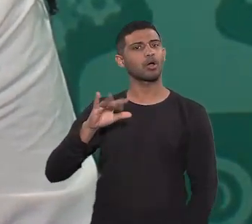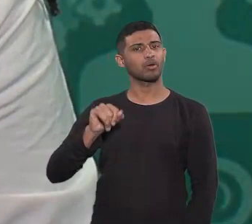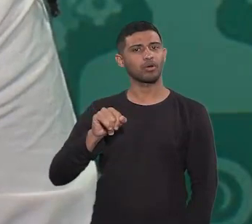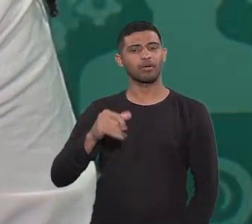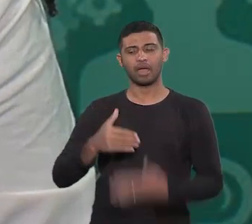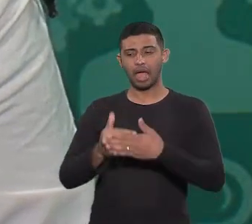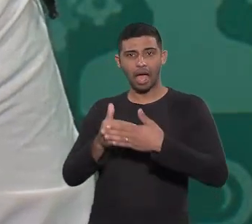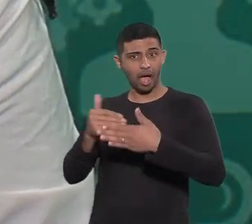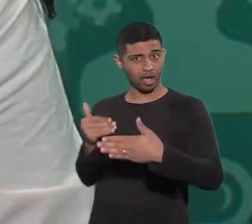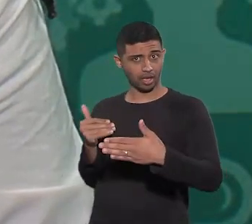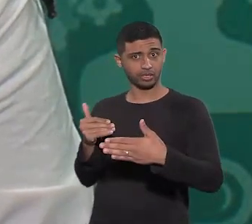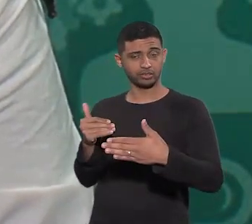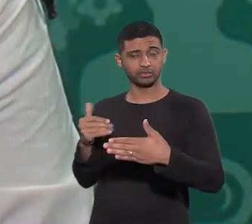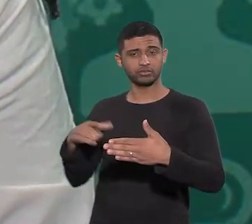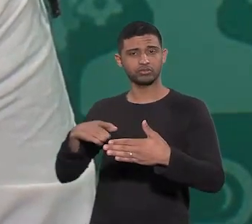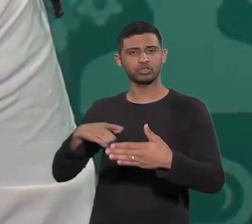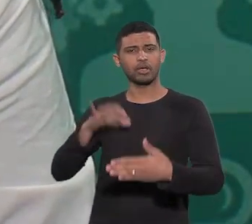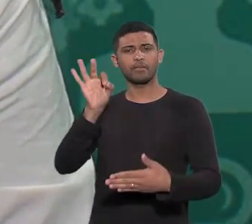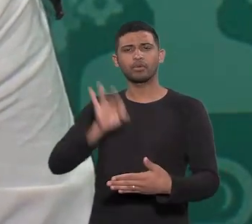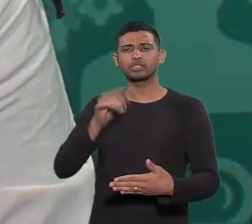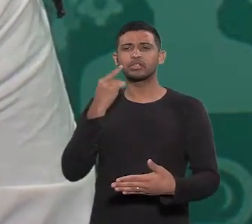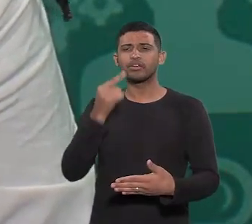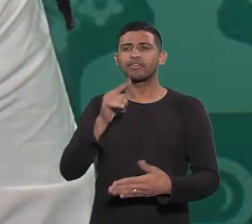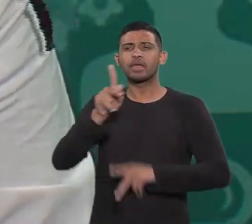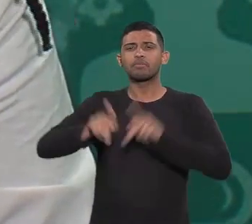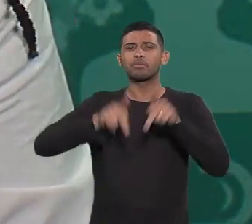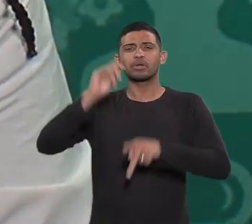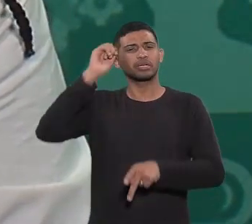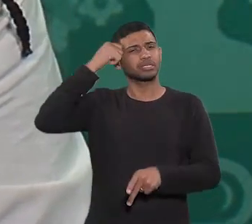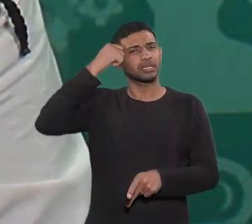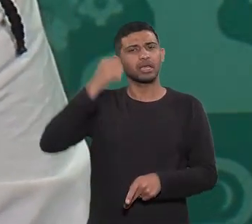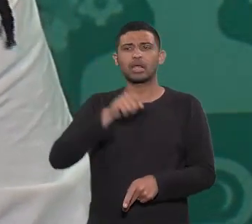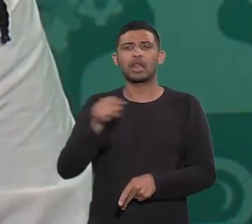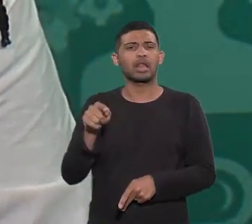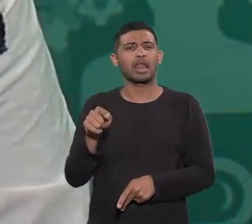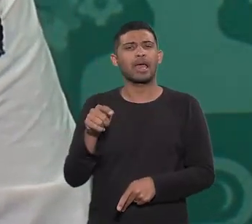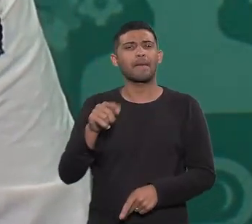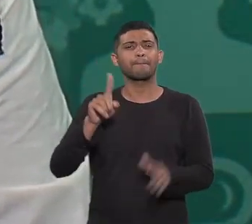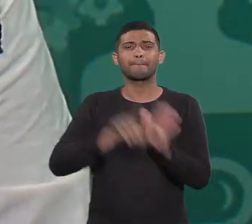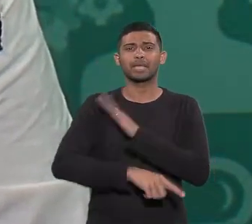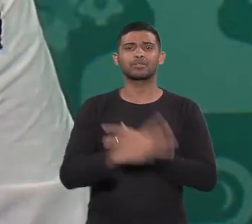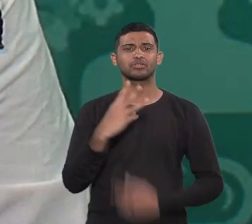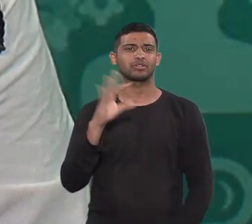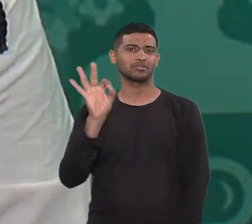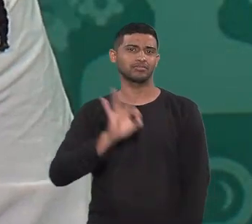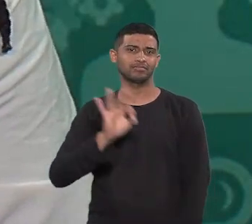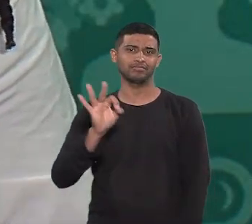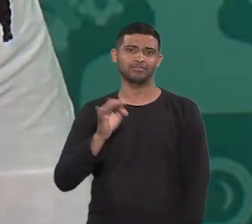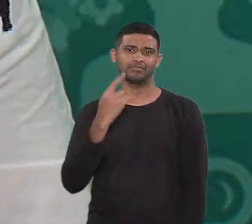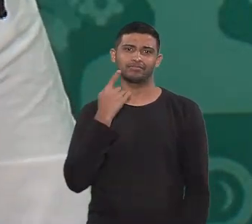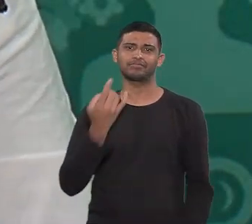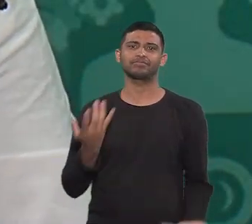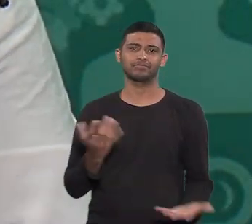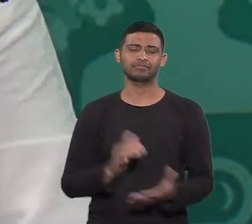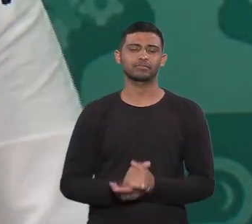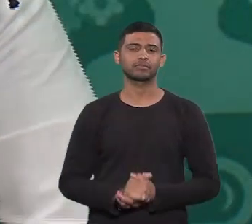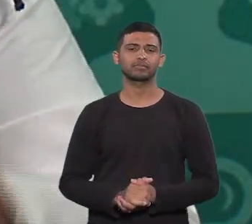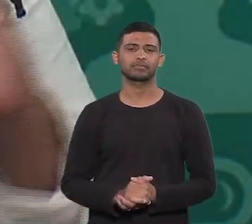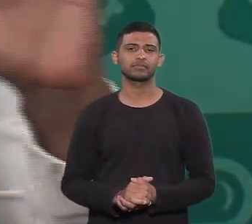antes disso, o percentual da população negra que era formada era menos de 3%. Então você está falando de